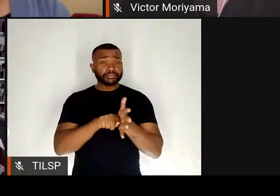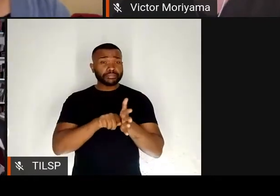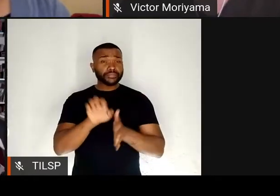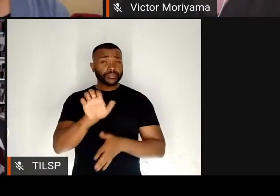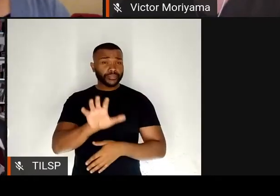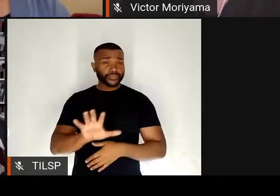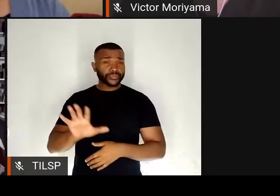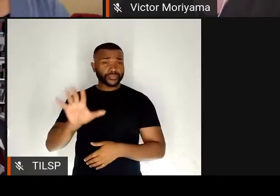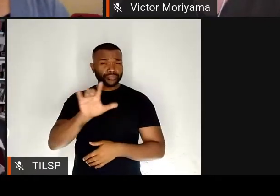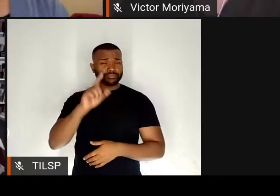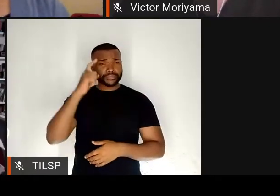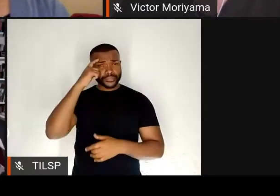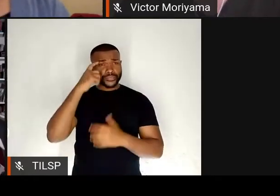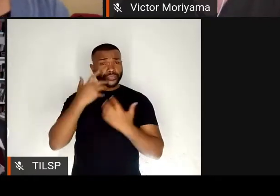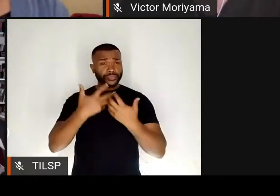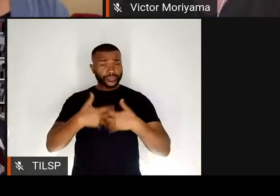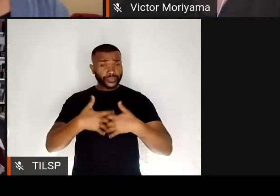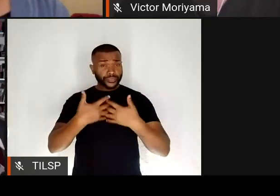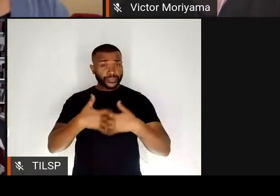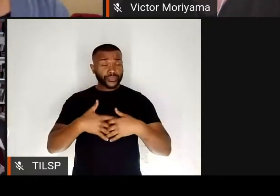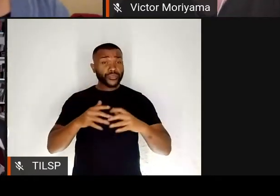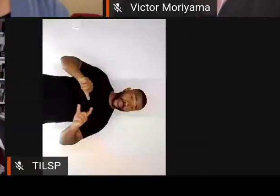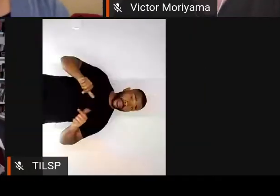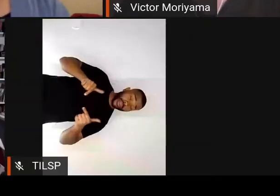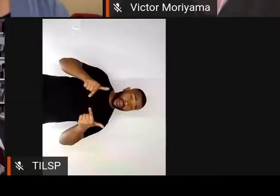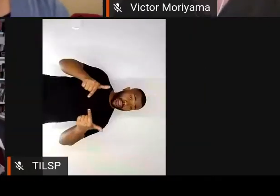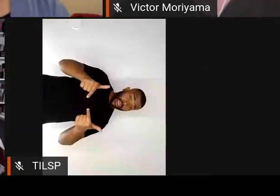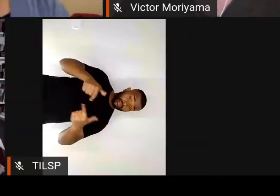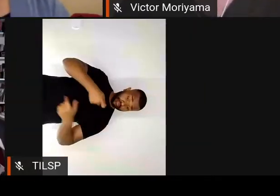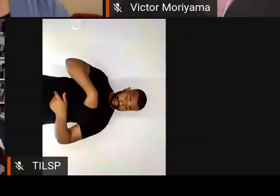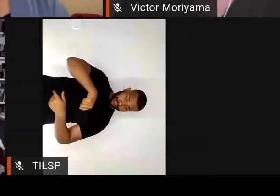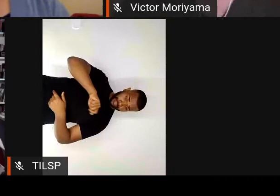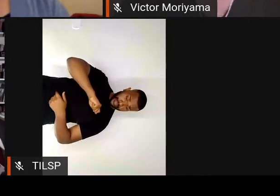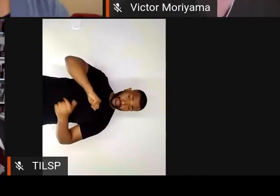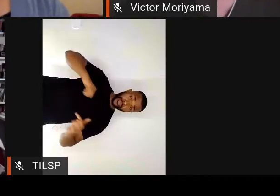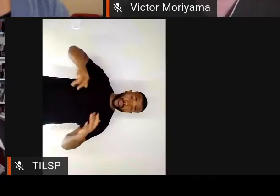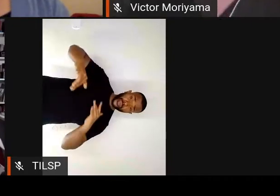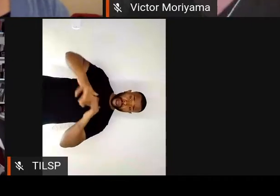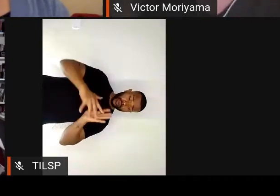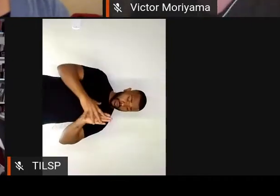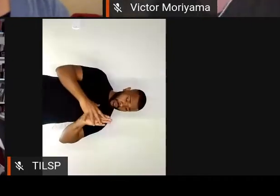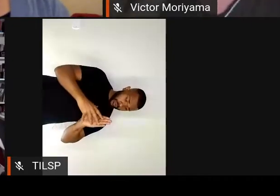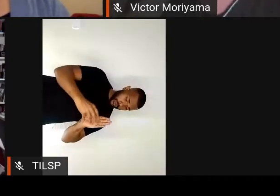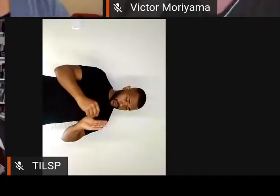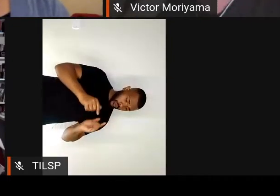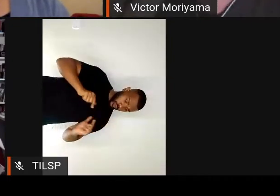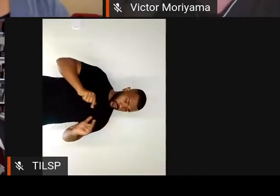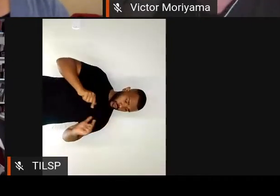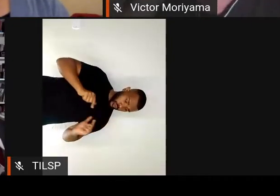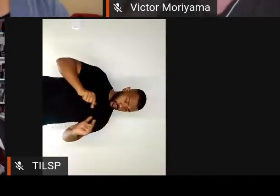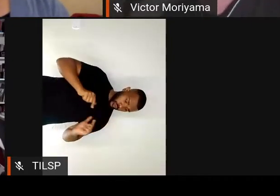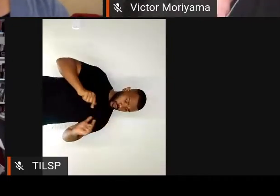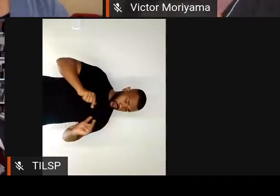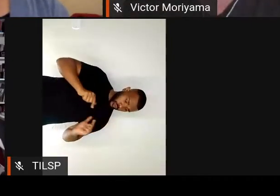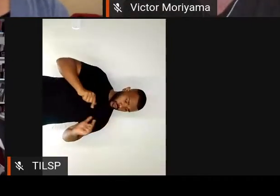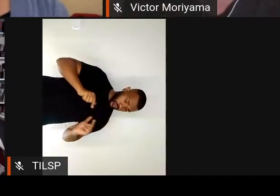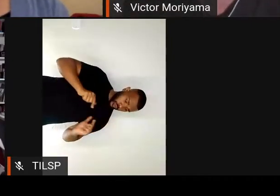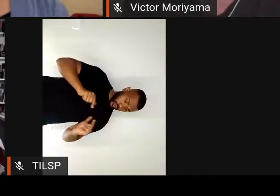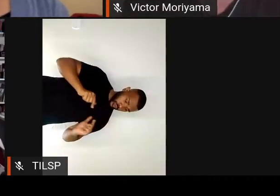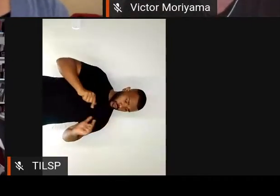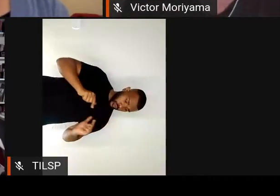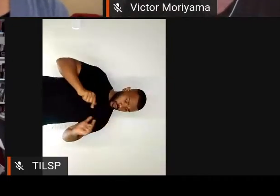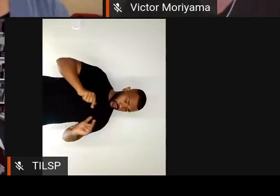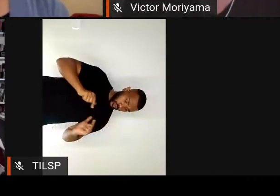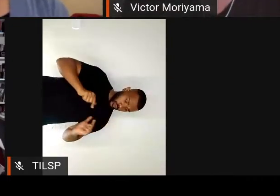a ver a Guerra Civil Espanhola como um modelo de uma luta internacional para a preservação da civilização